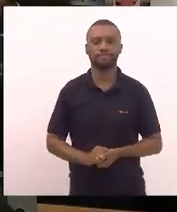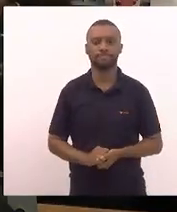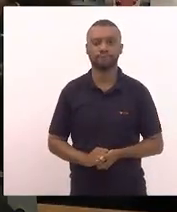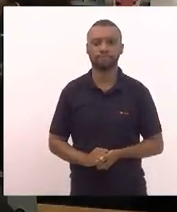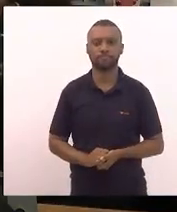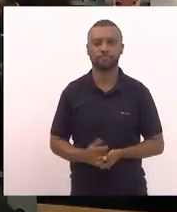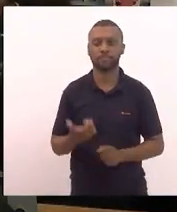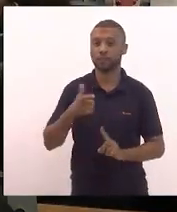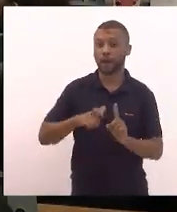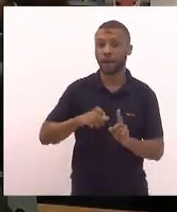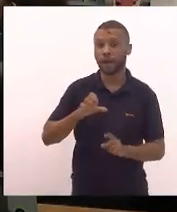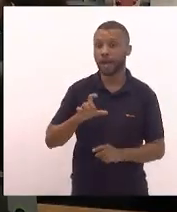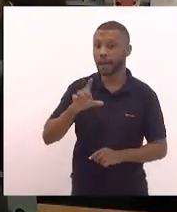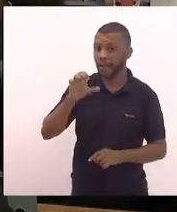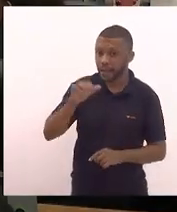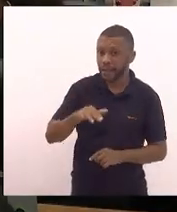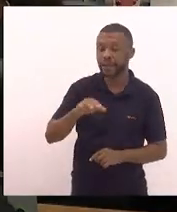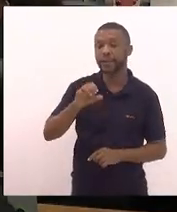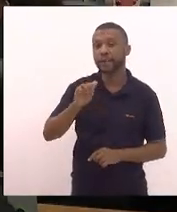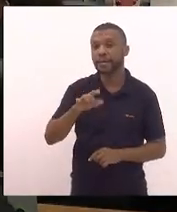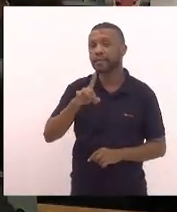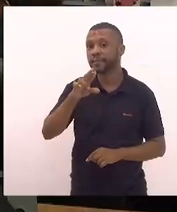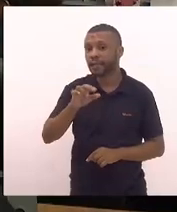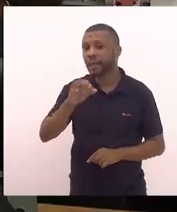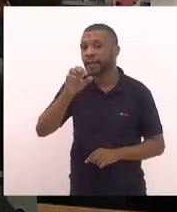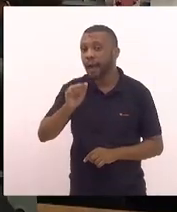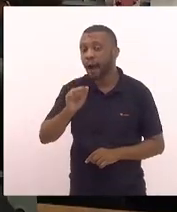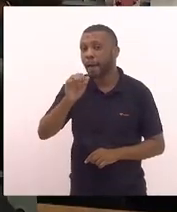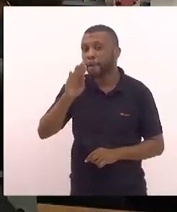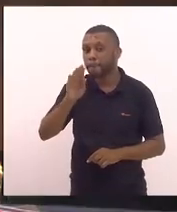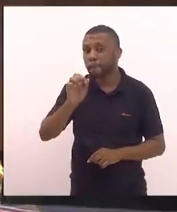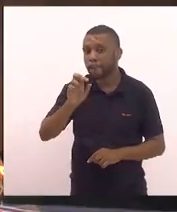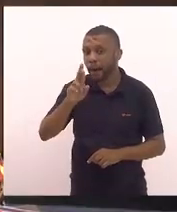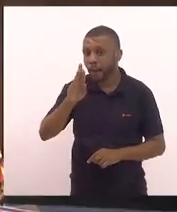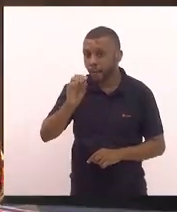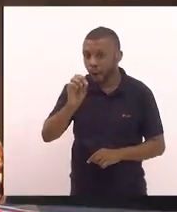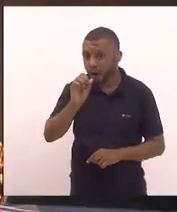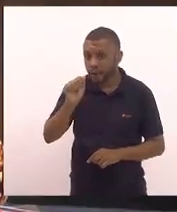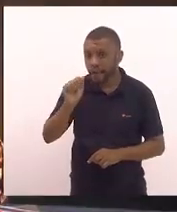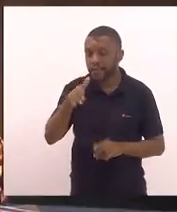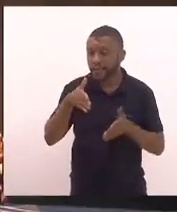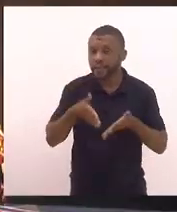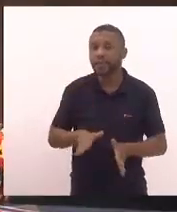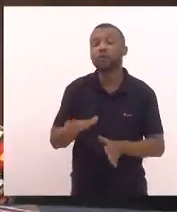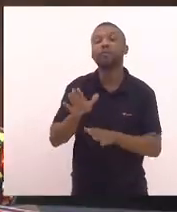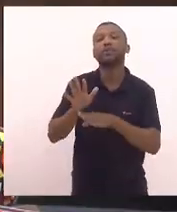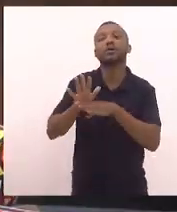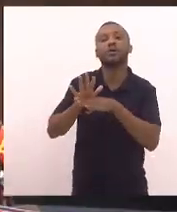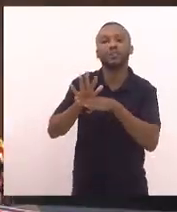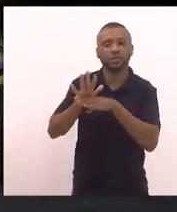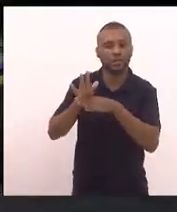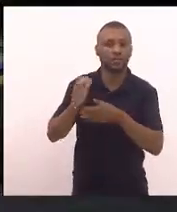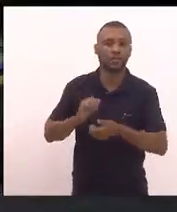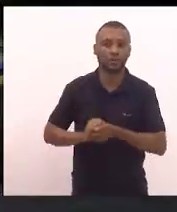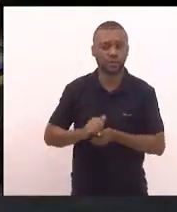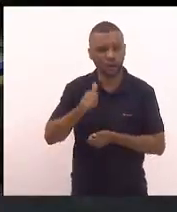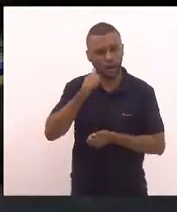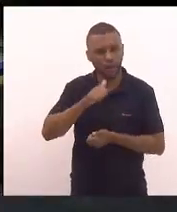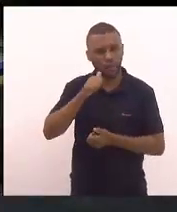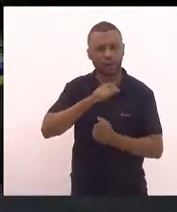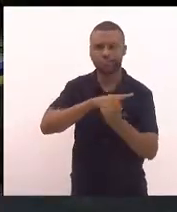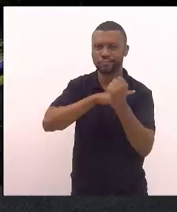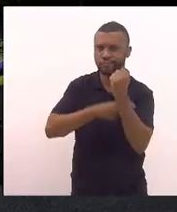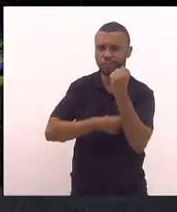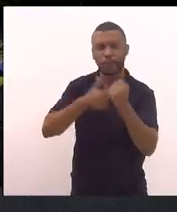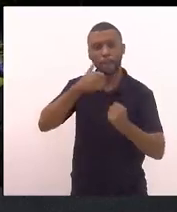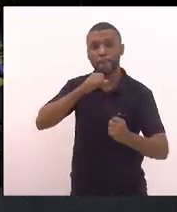Senhora Ellen Andréa Barbosa Eduardo nasceu no município de Duque de Caxias. É uma mulher guerreira, mãe